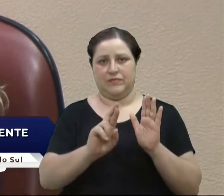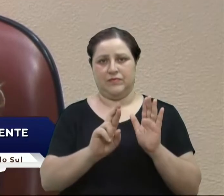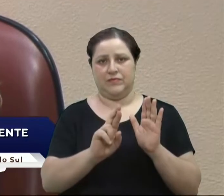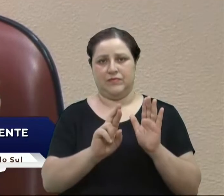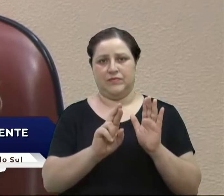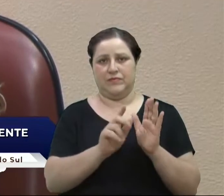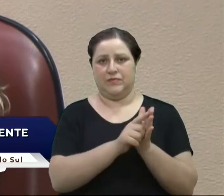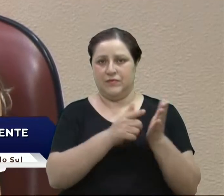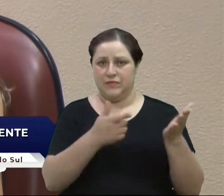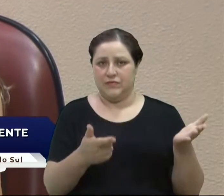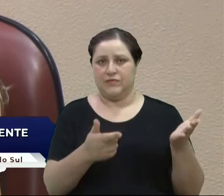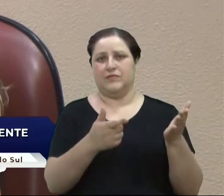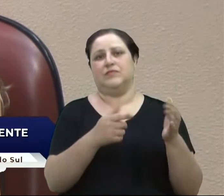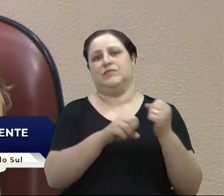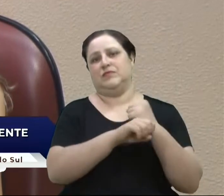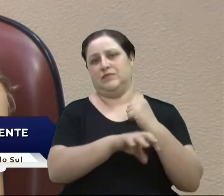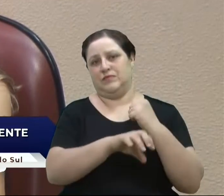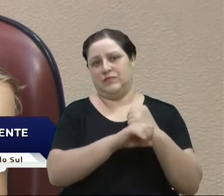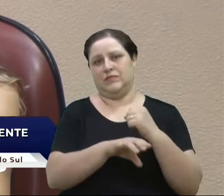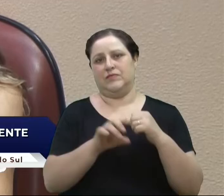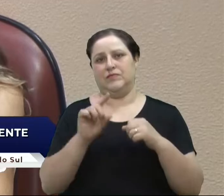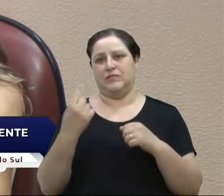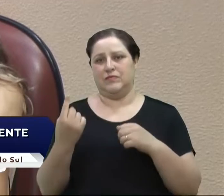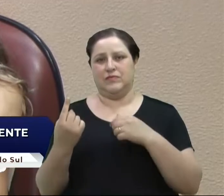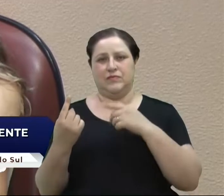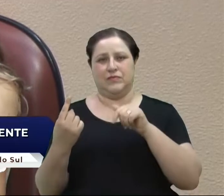imprensa, por enquanto só do Hospital Geral, Sandro.